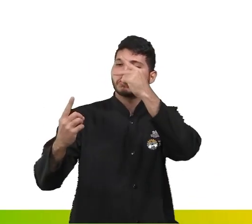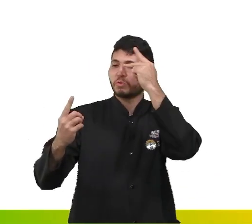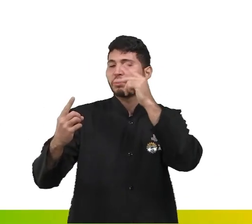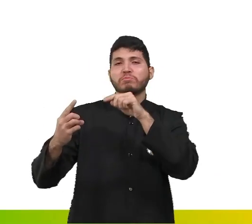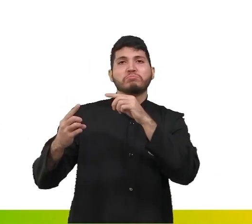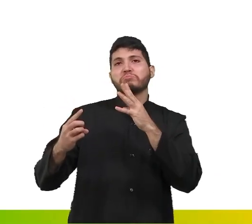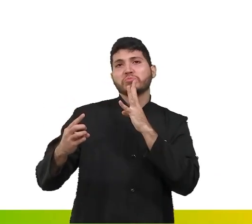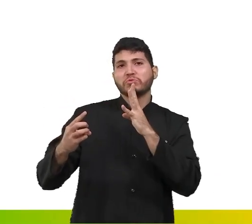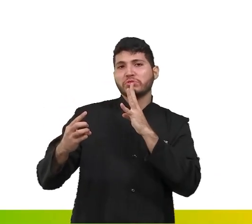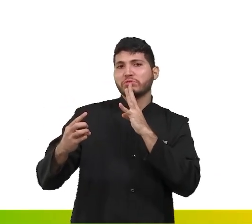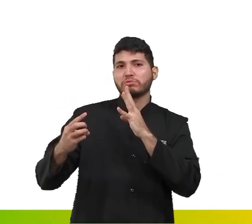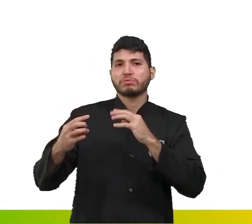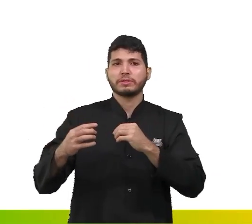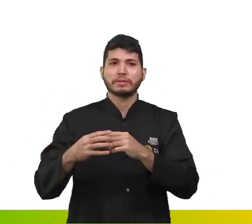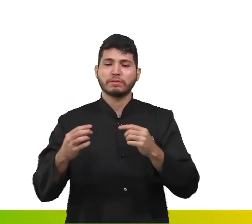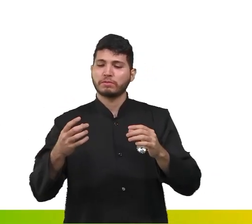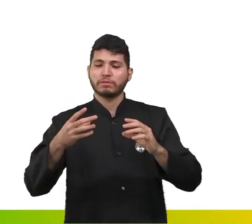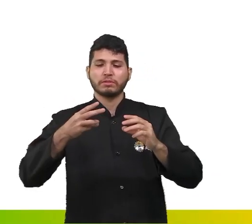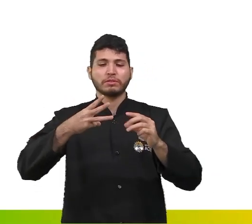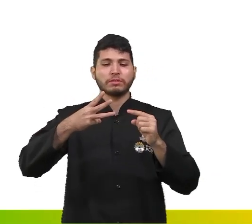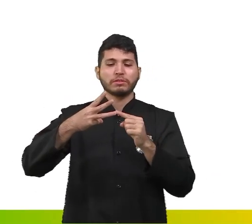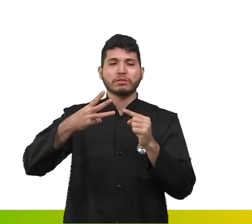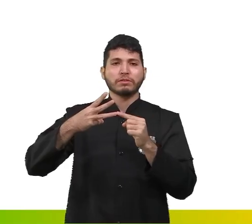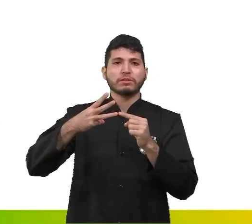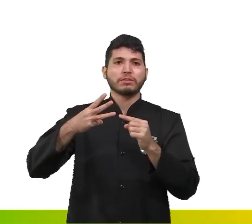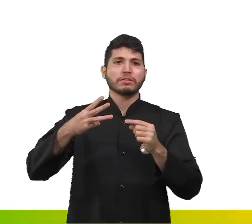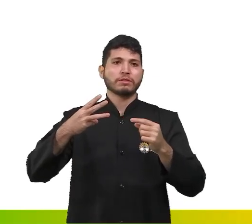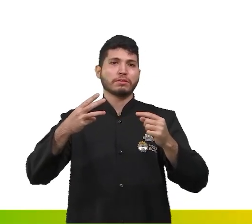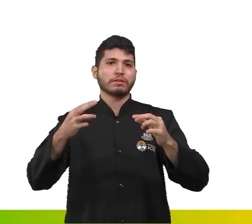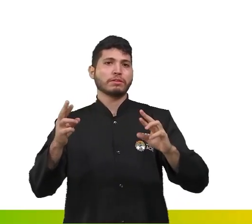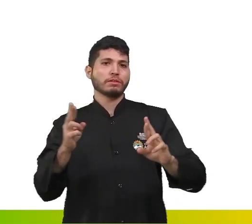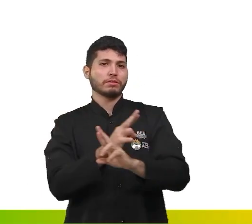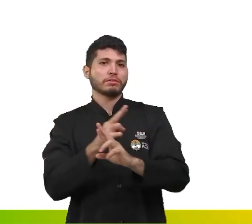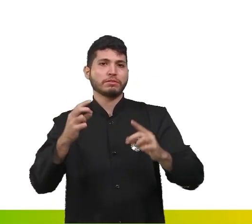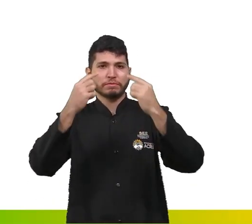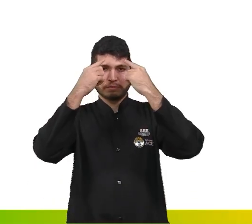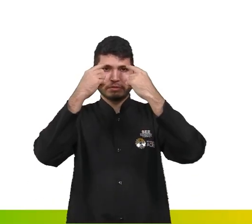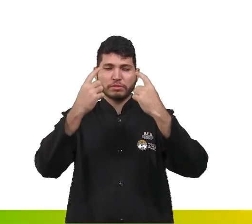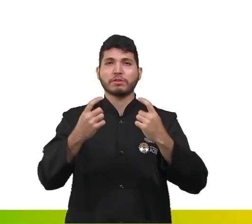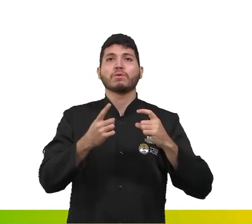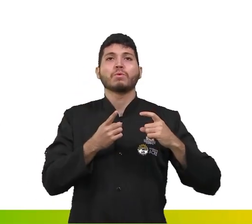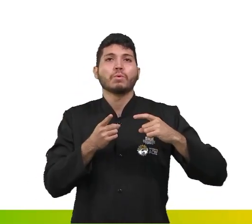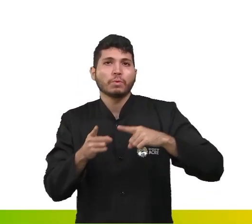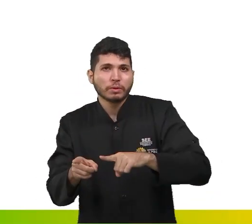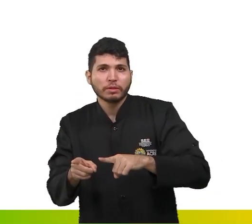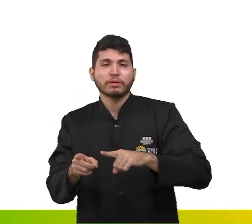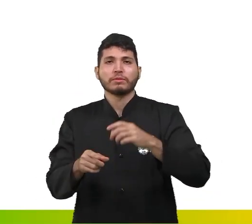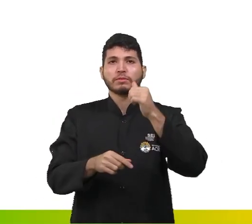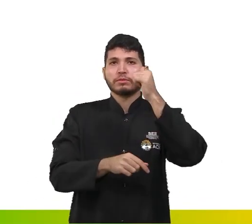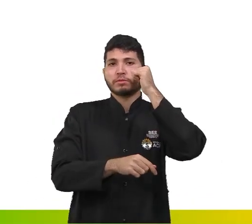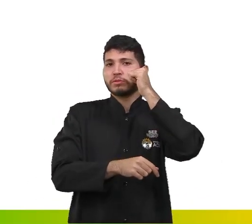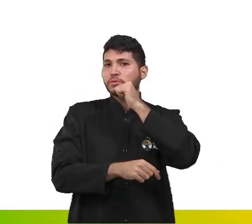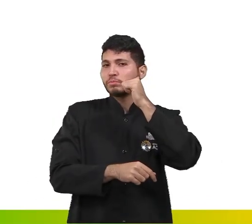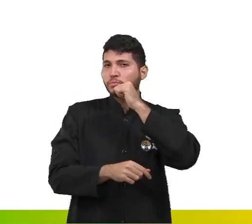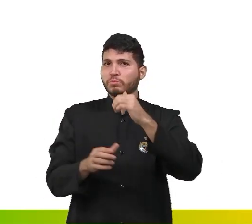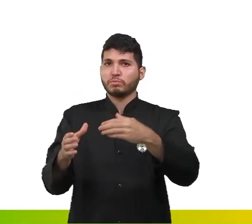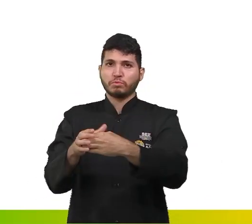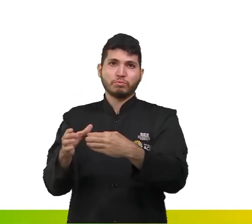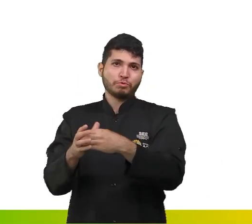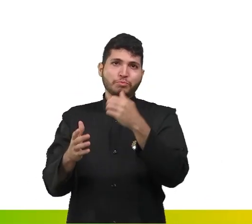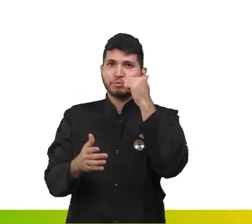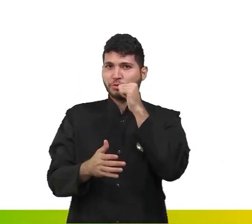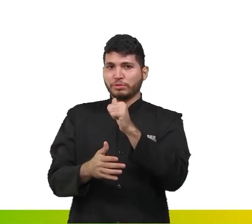Por conexão é quando envolve violência contra outras mulheres. Então são esses 3 tipos